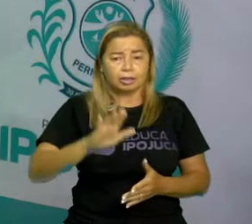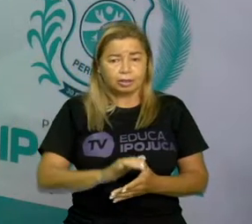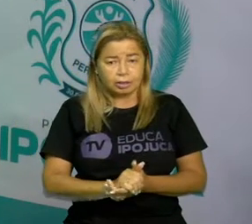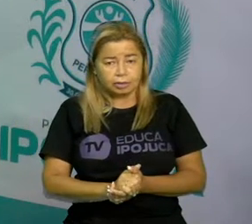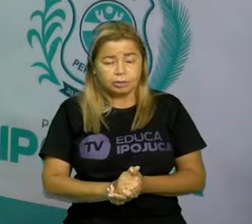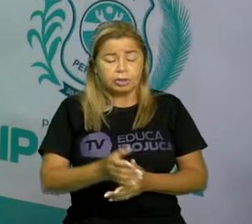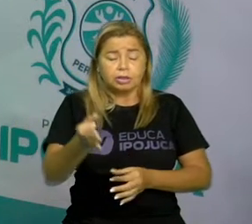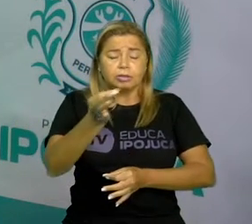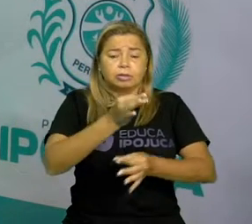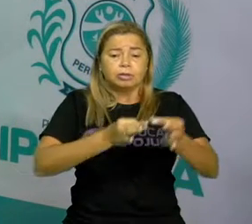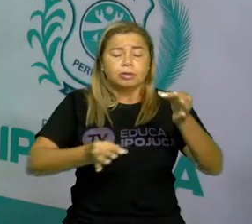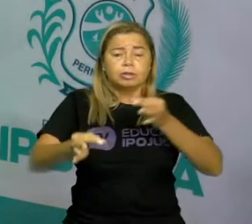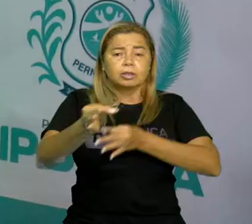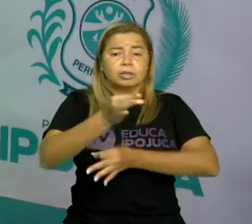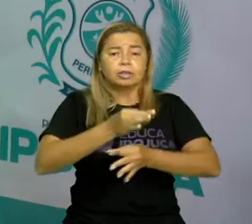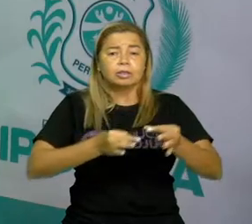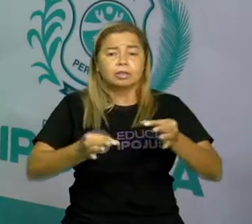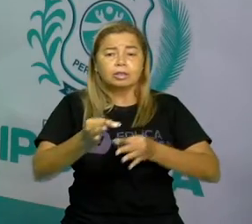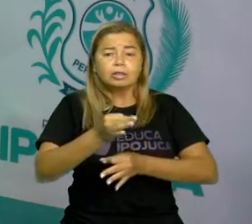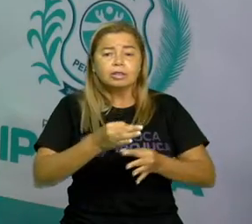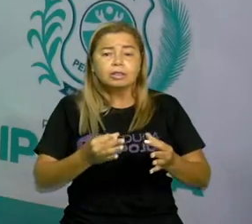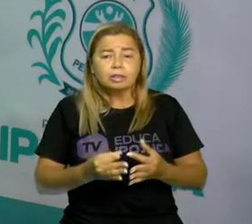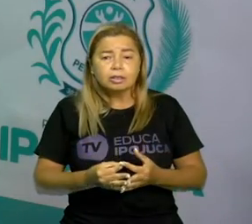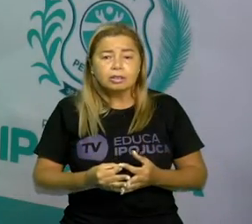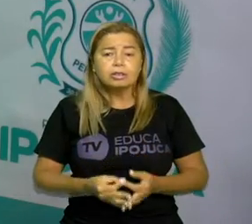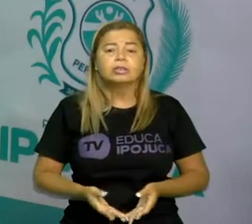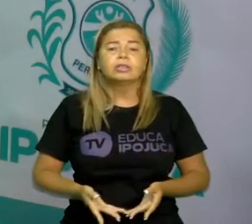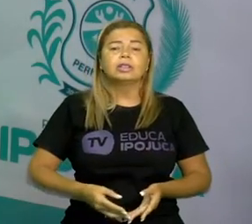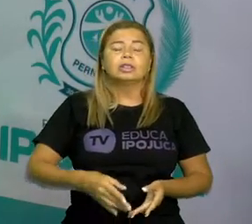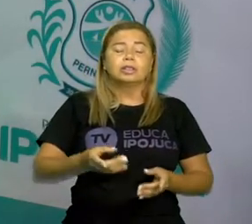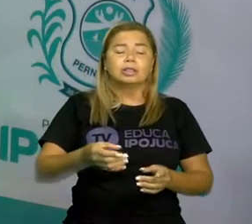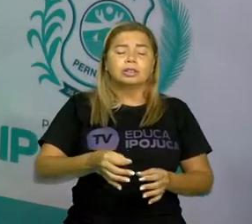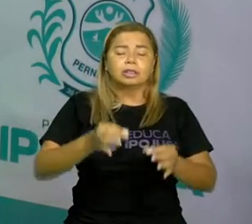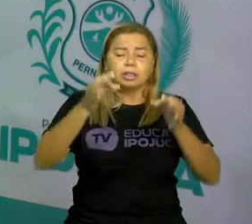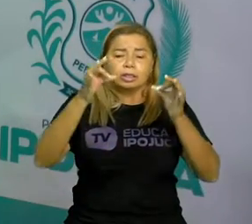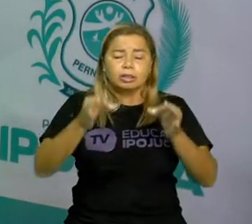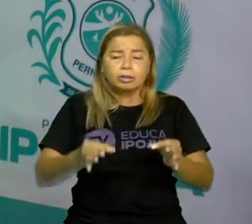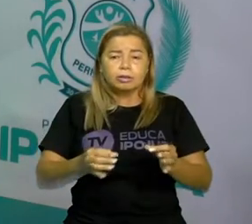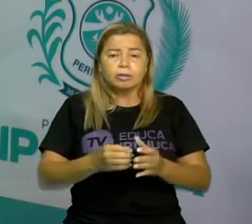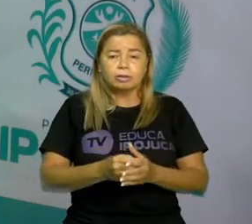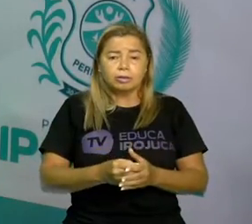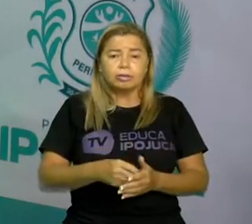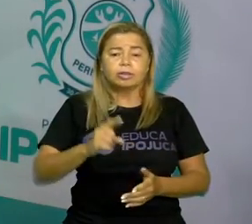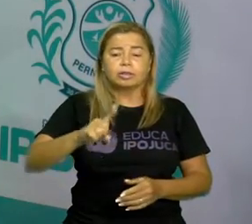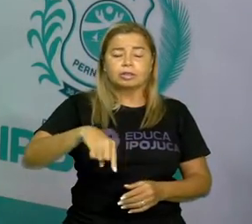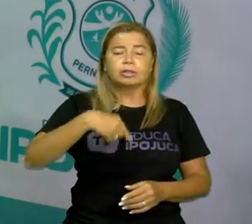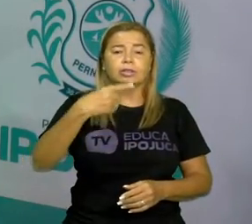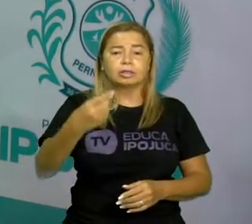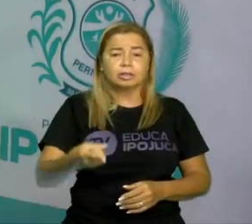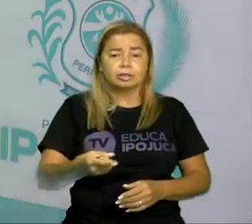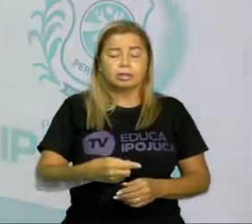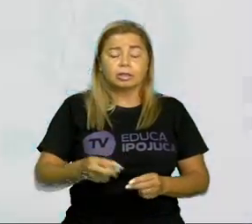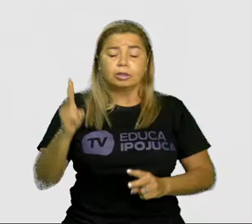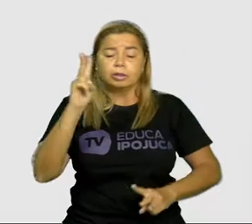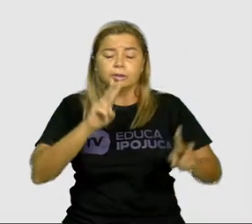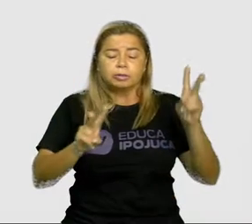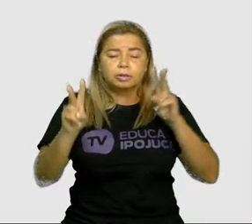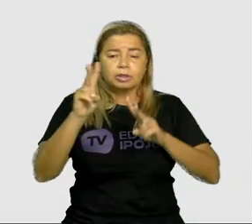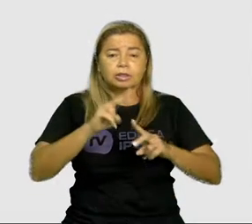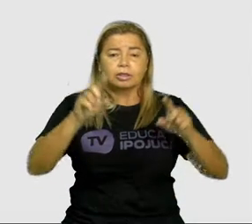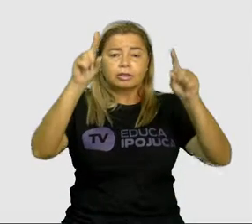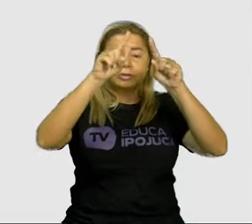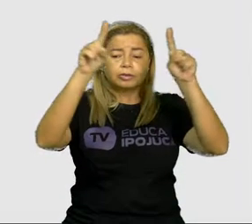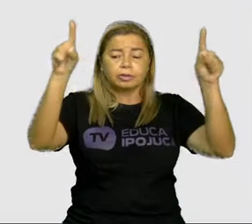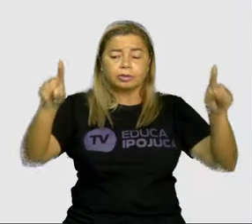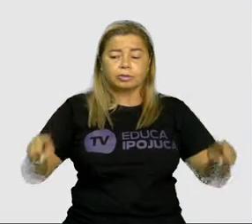de ordens da ordem seguinte. Observa esse quadro embaixo. 10 unidades é igual a